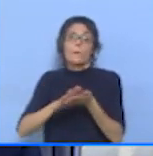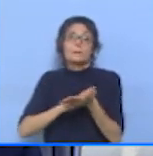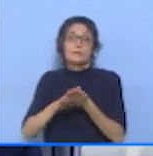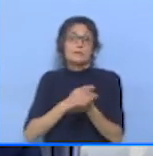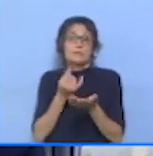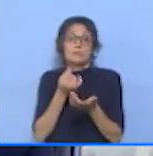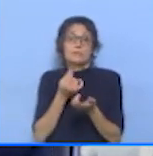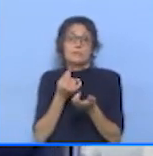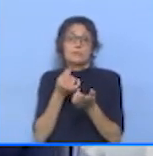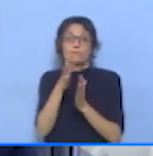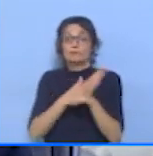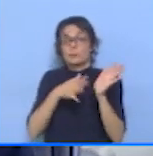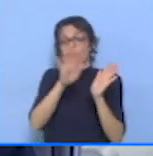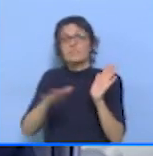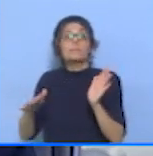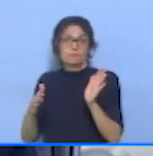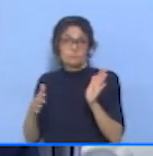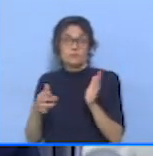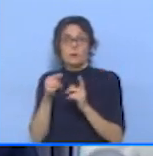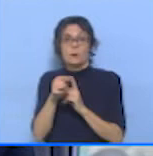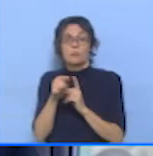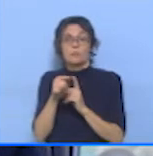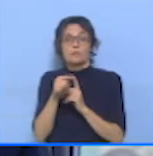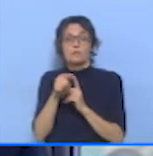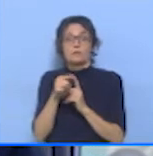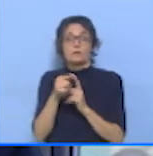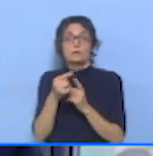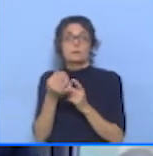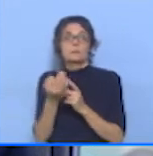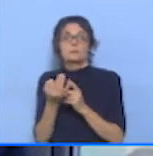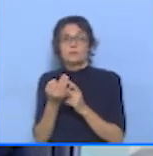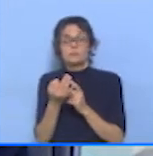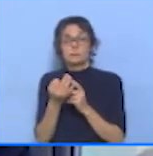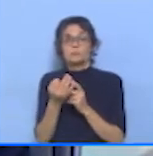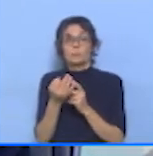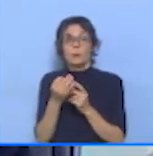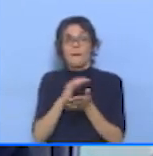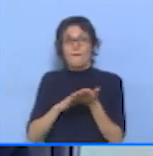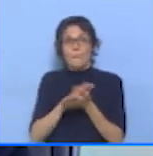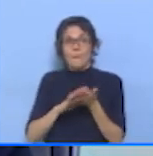vindo a utilizar e, portanto, há muito de comum